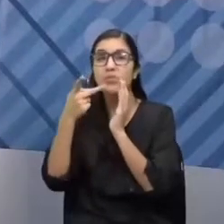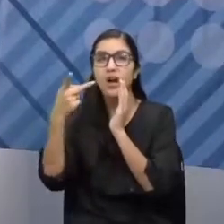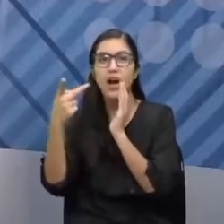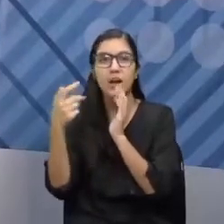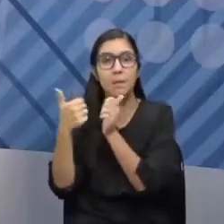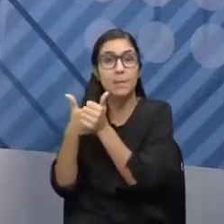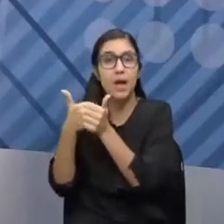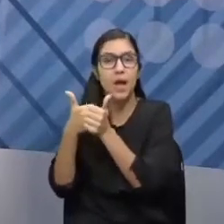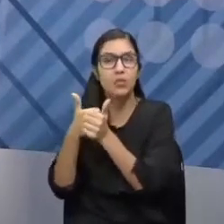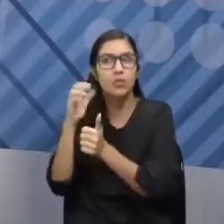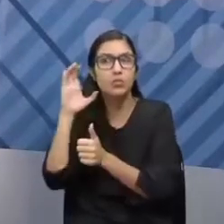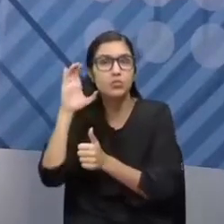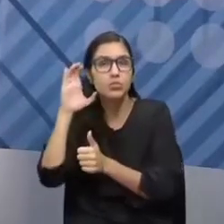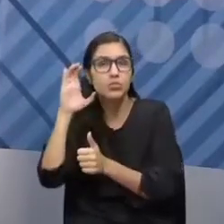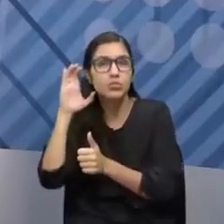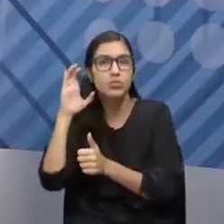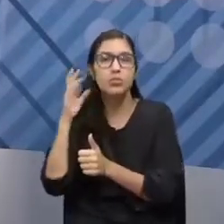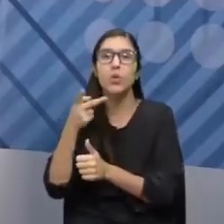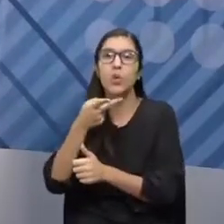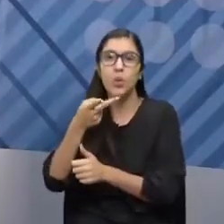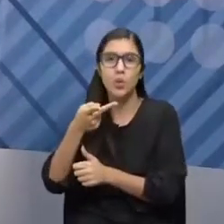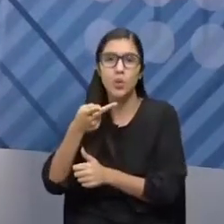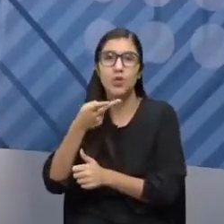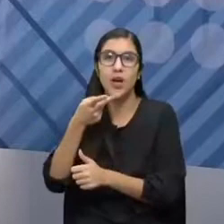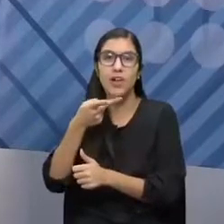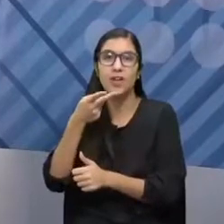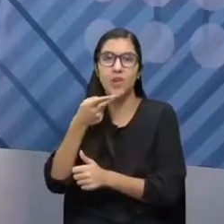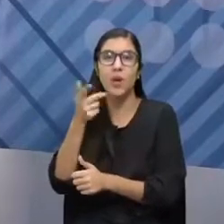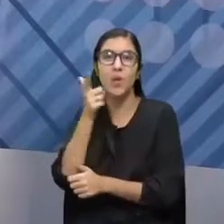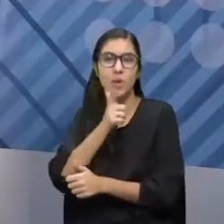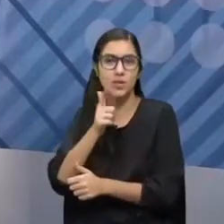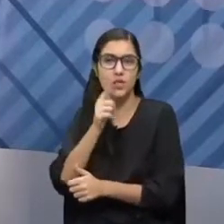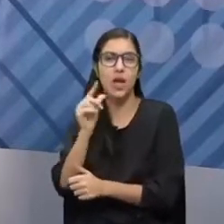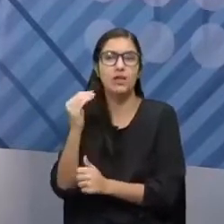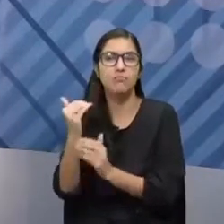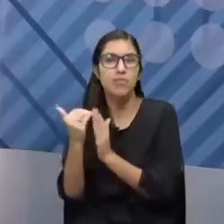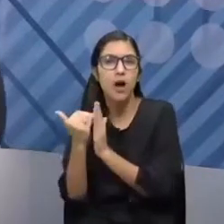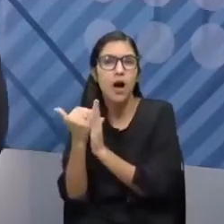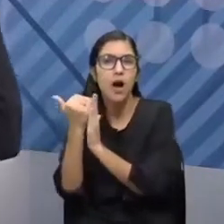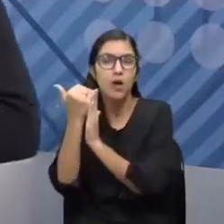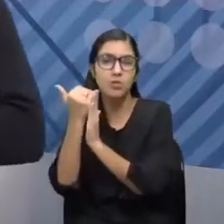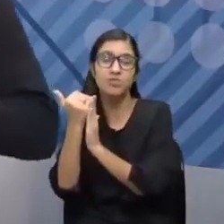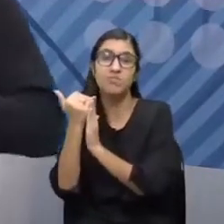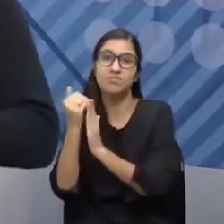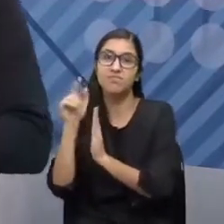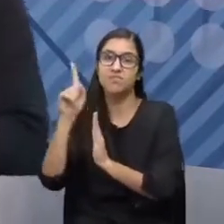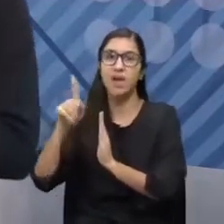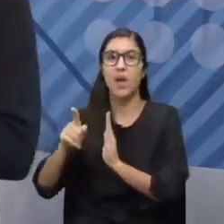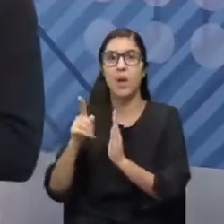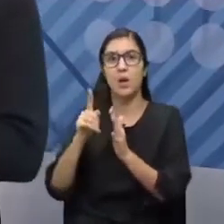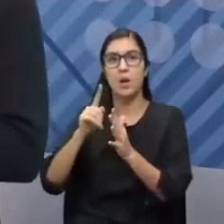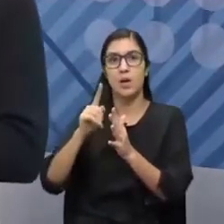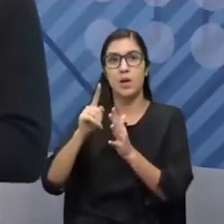fica bem próxima, você consegue falar um pouquinho mais alto e isso chama uma